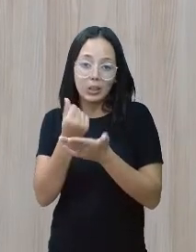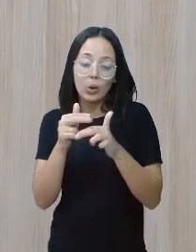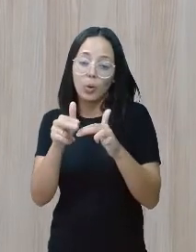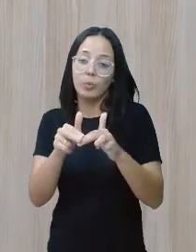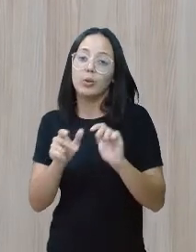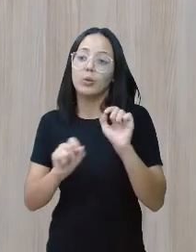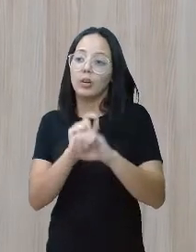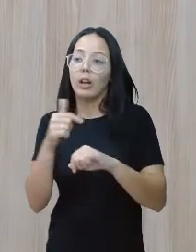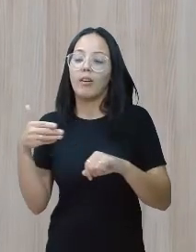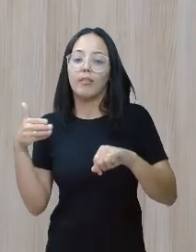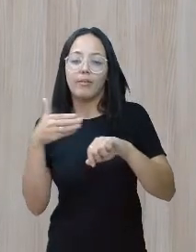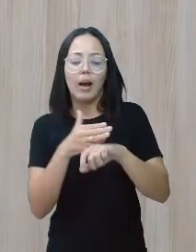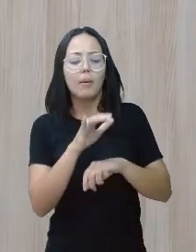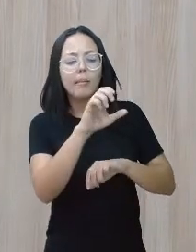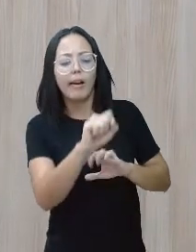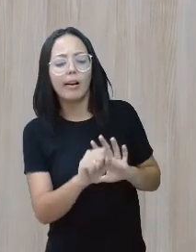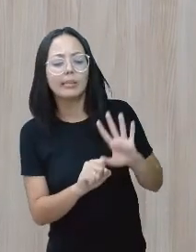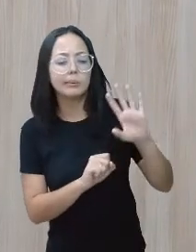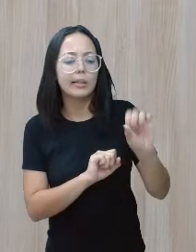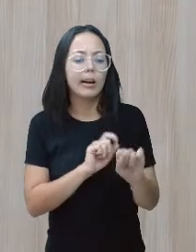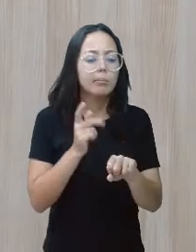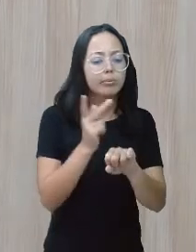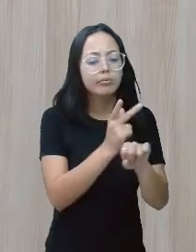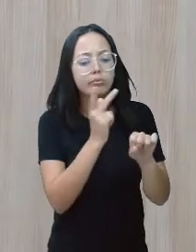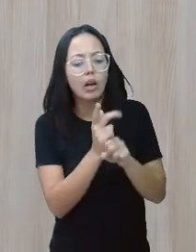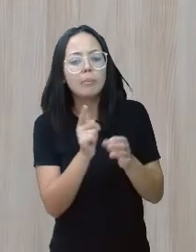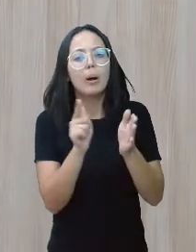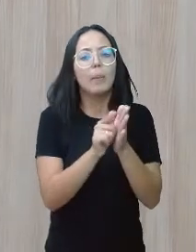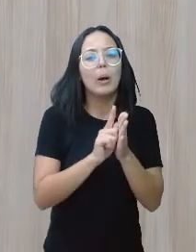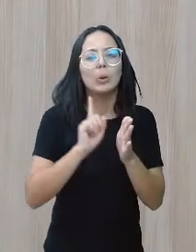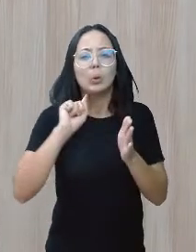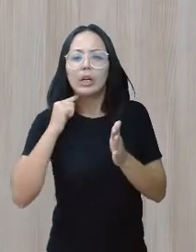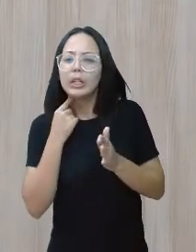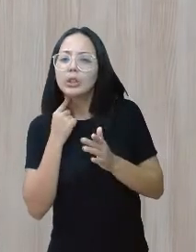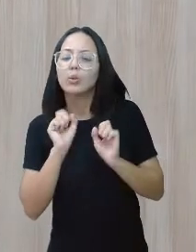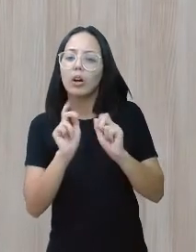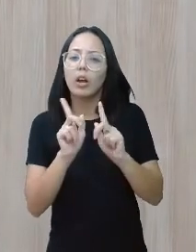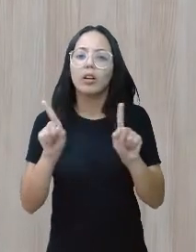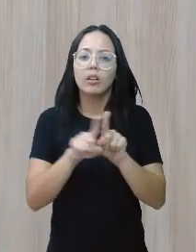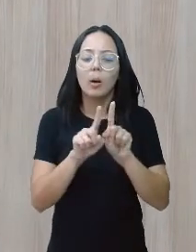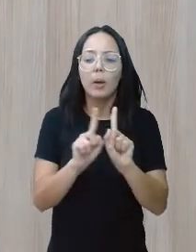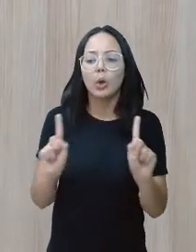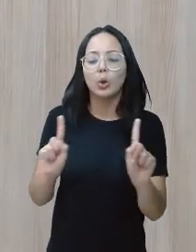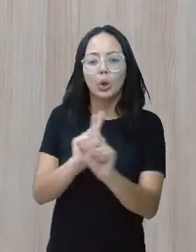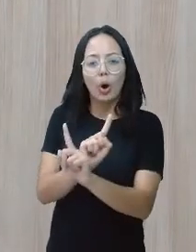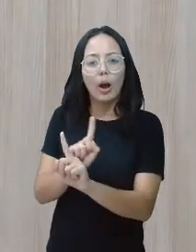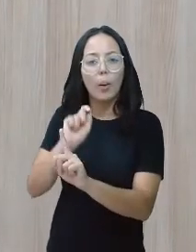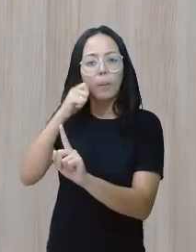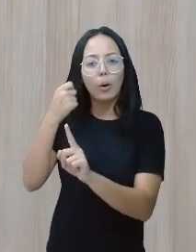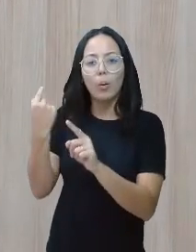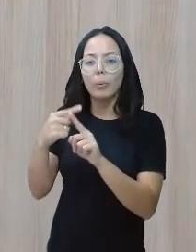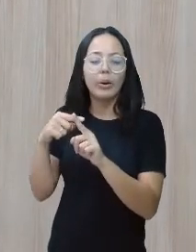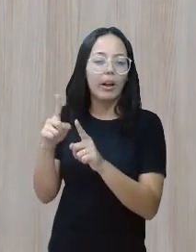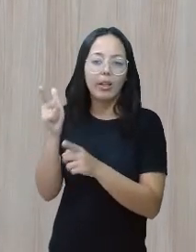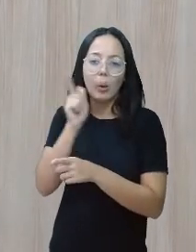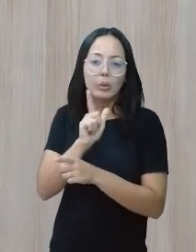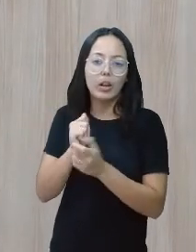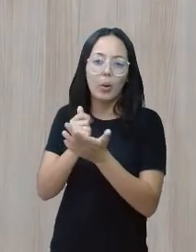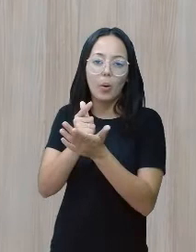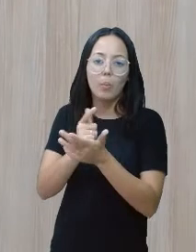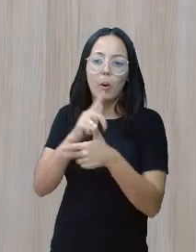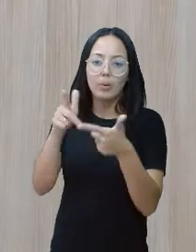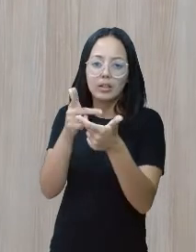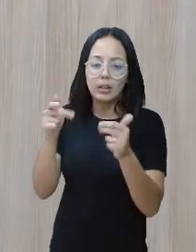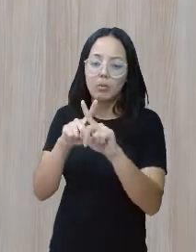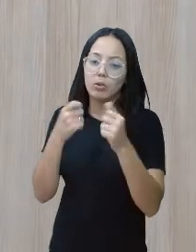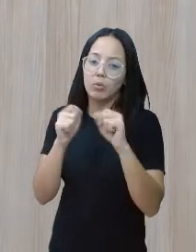ela vai aí catar papel. E aí ela faz a troca pelo pão, né? Porque ela não consegue comprar o presente,